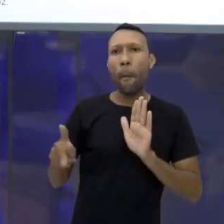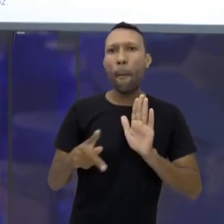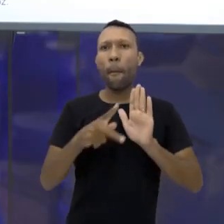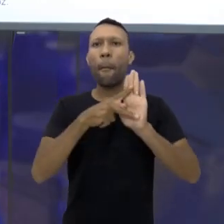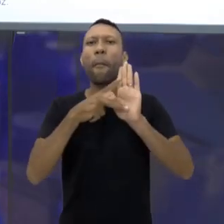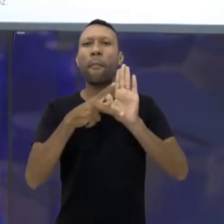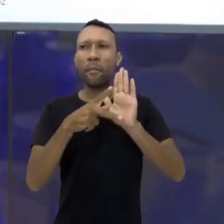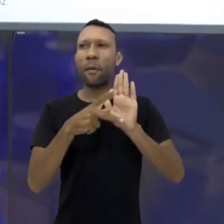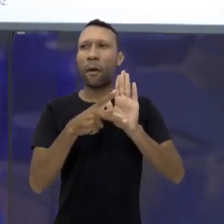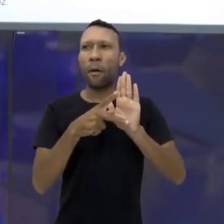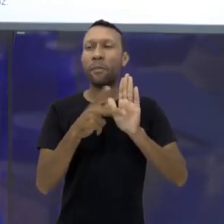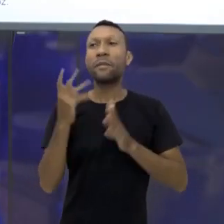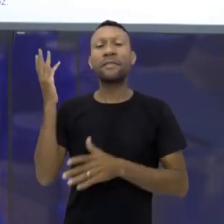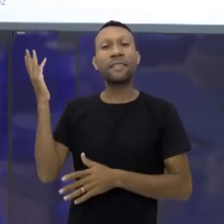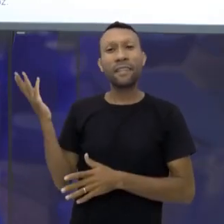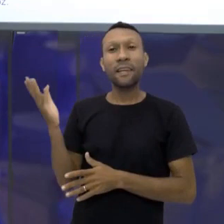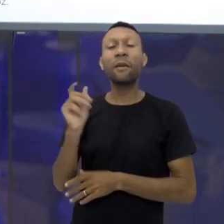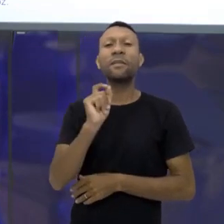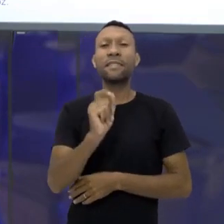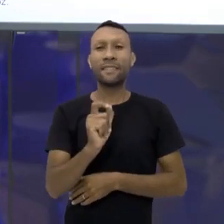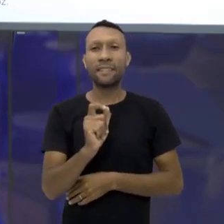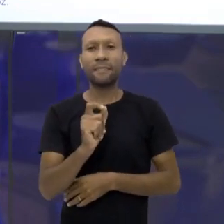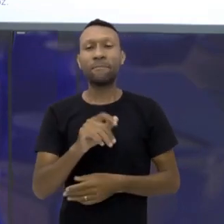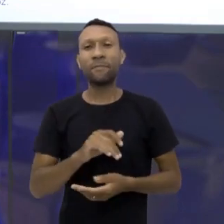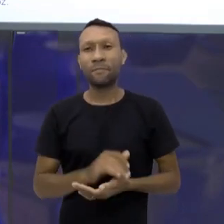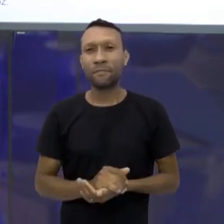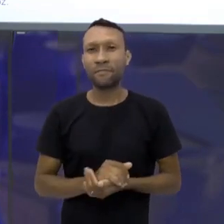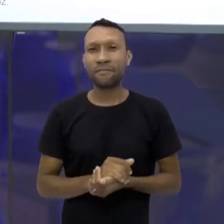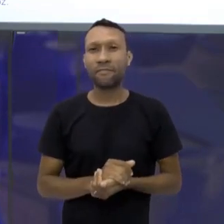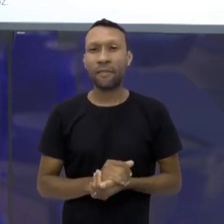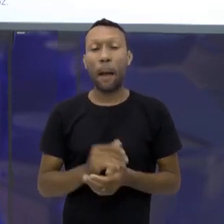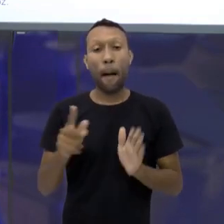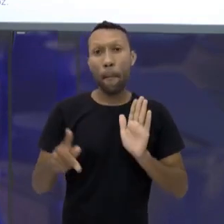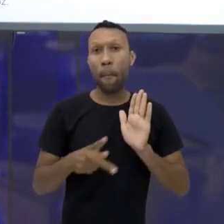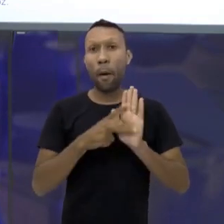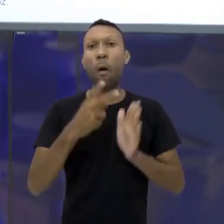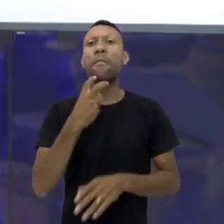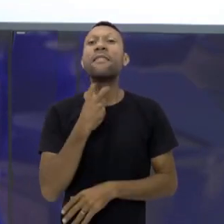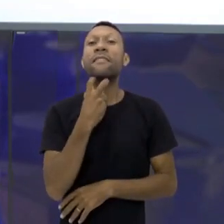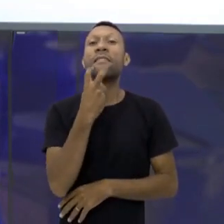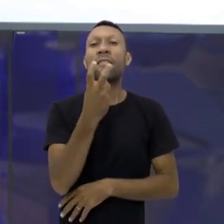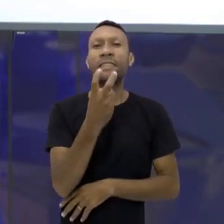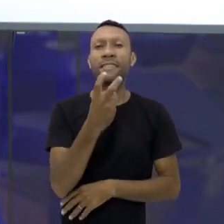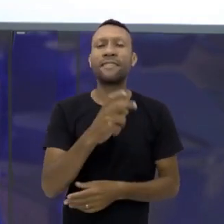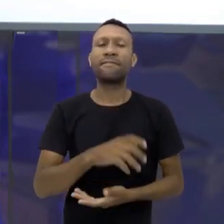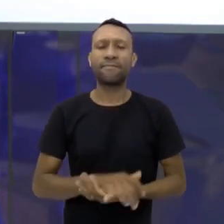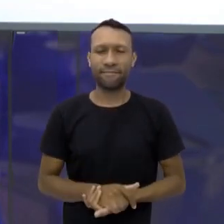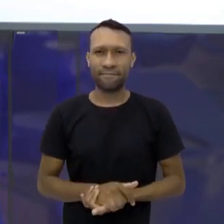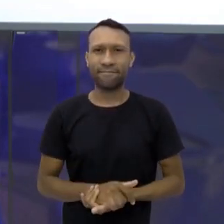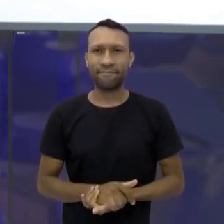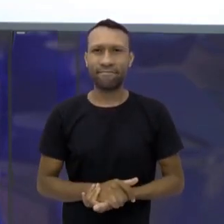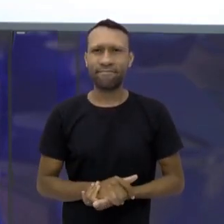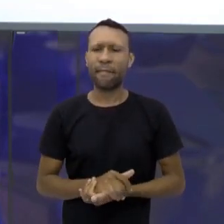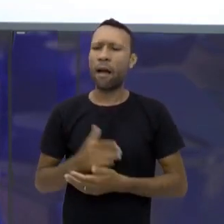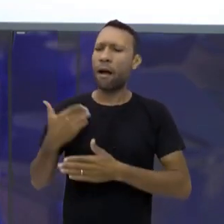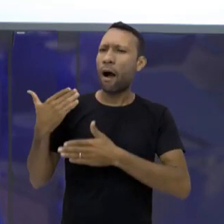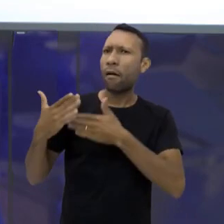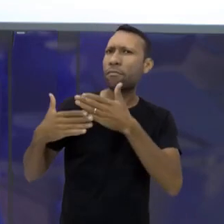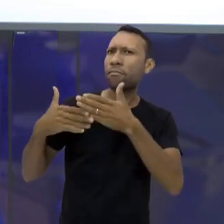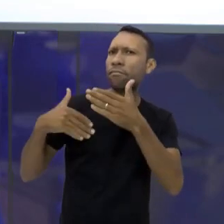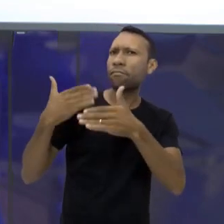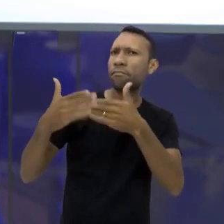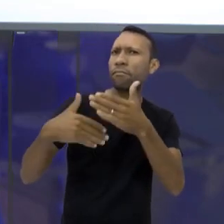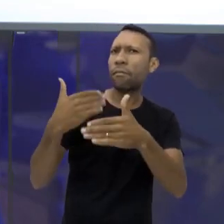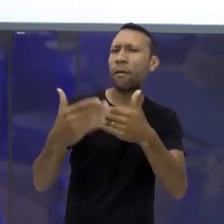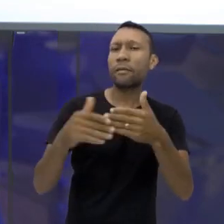seu próprio instrumento? Nada mais, nada menos do que a sua própria voz. A evolução da